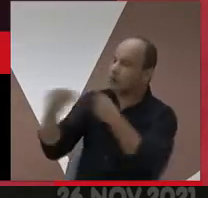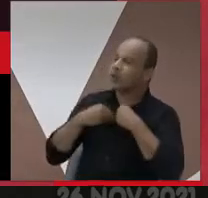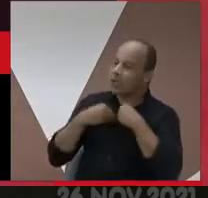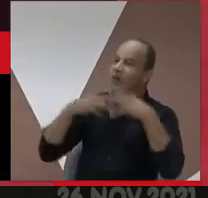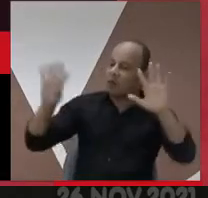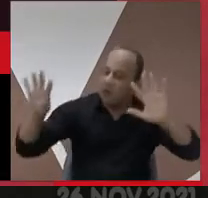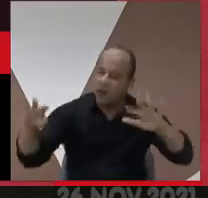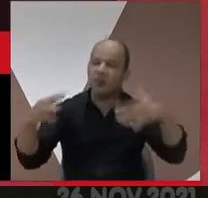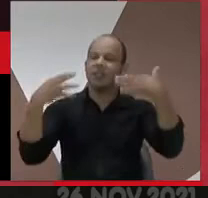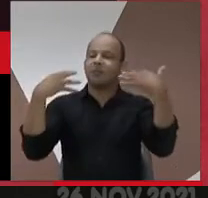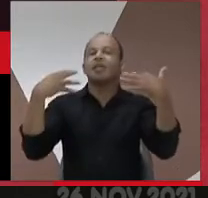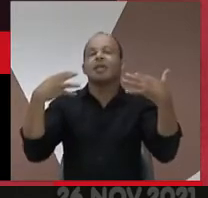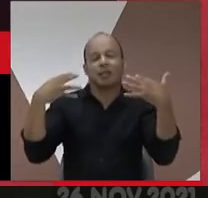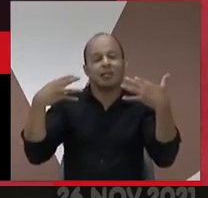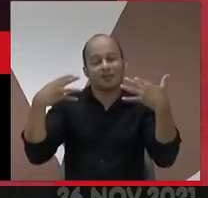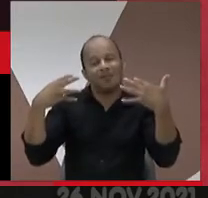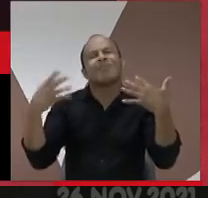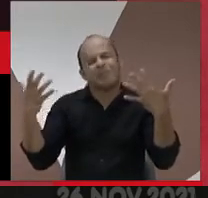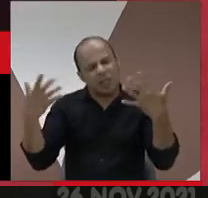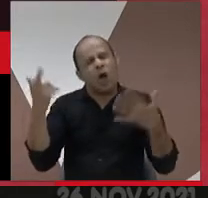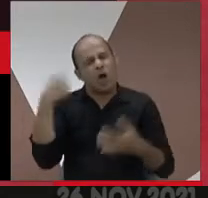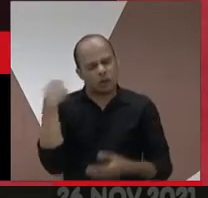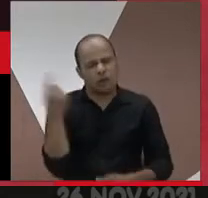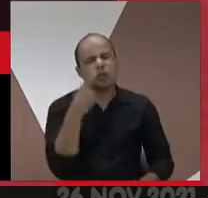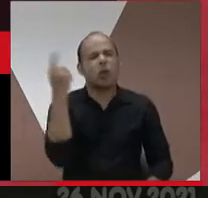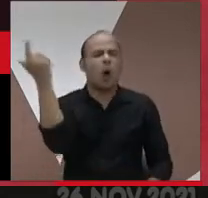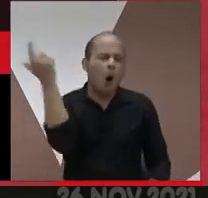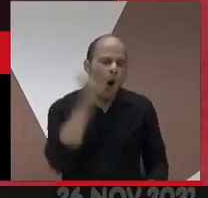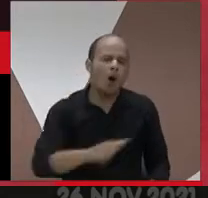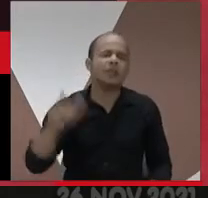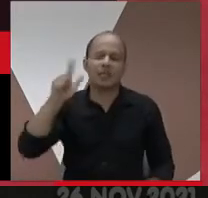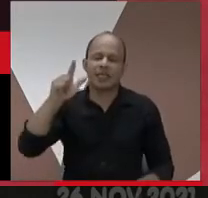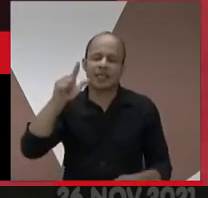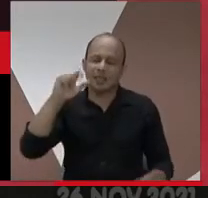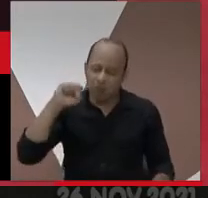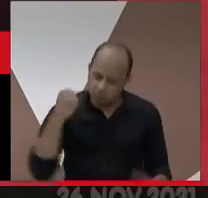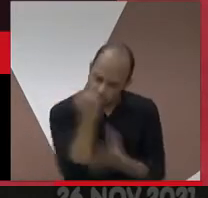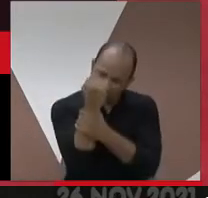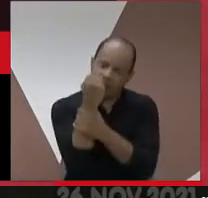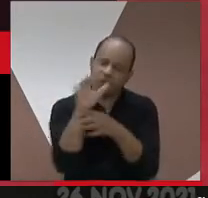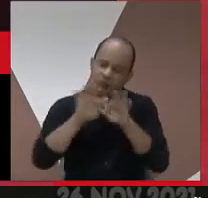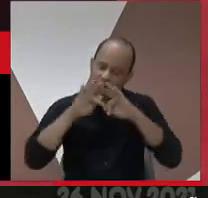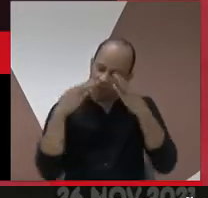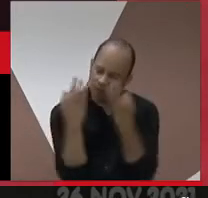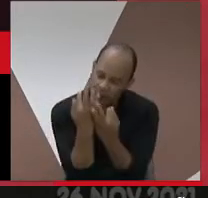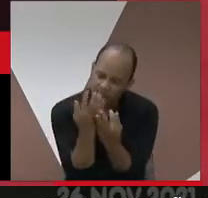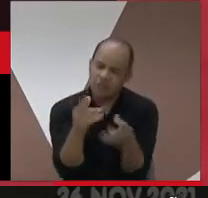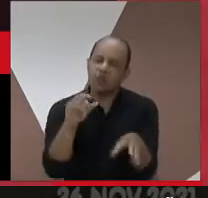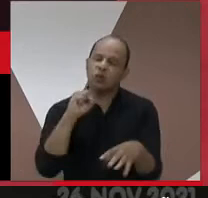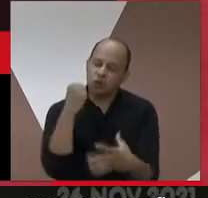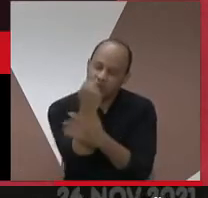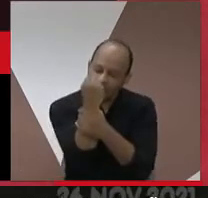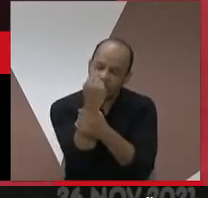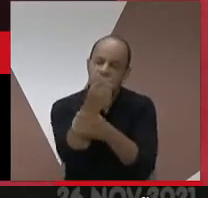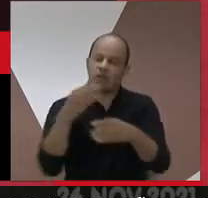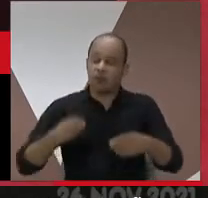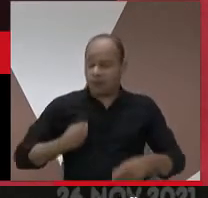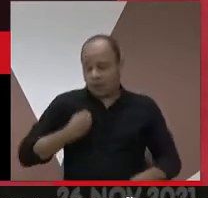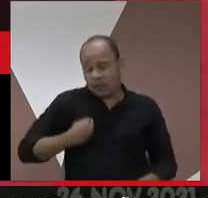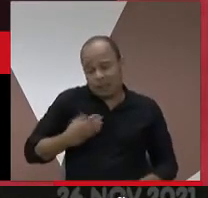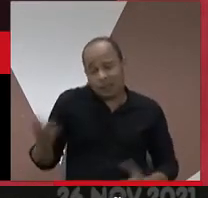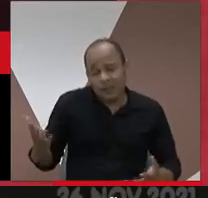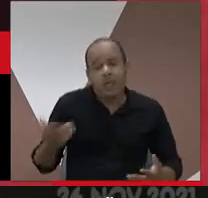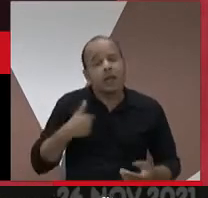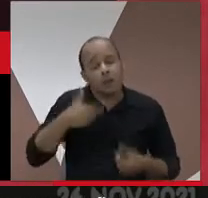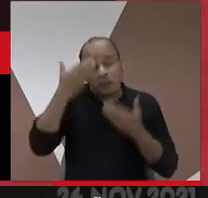nós de ganhar o nosso sustento para aumentar a nossa renda. E neste momento, Marília, eu gostaria de te agradecer que